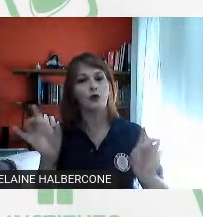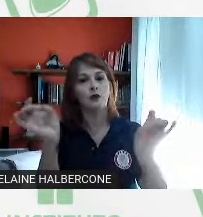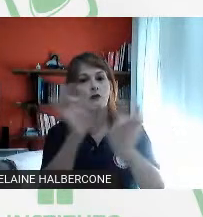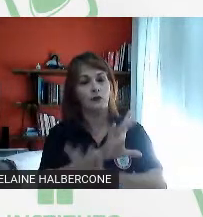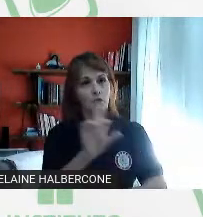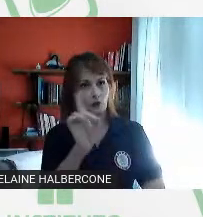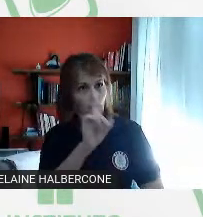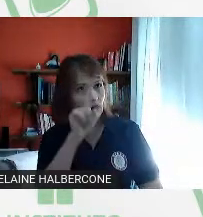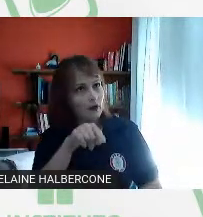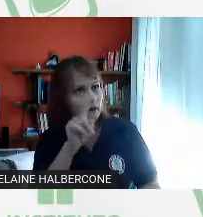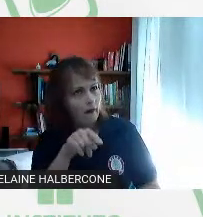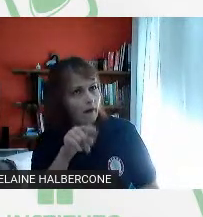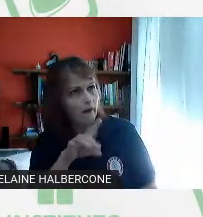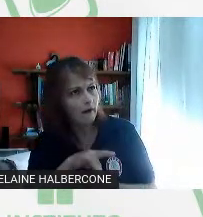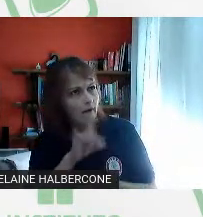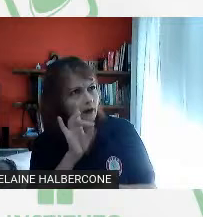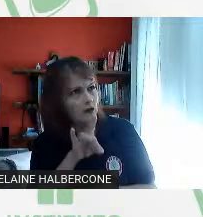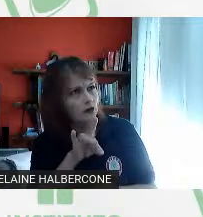foi?